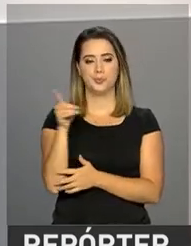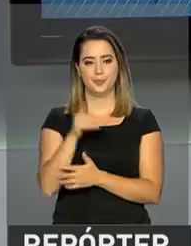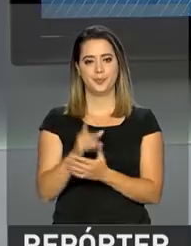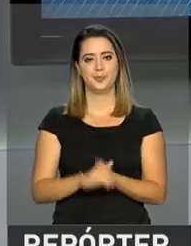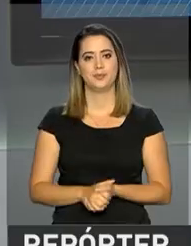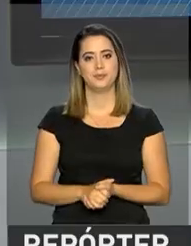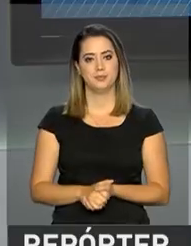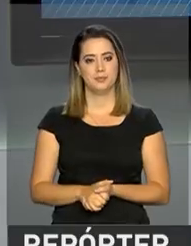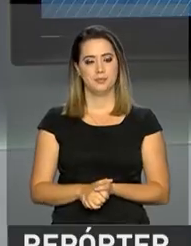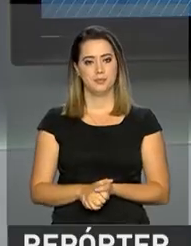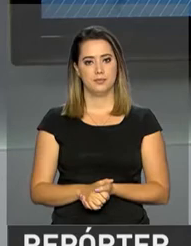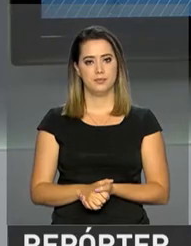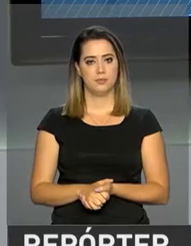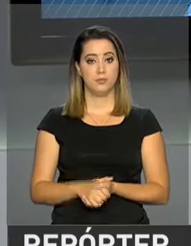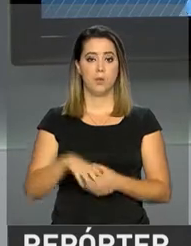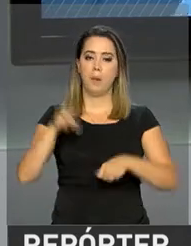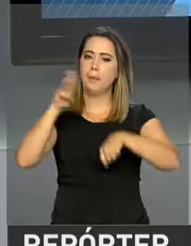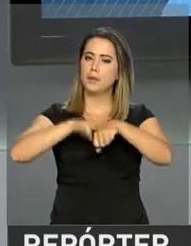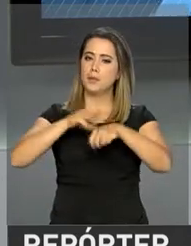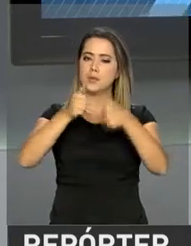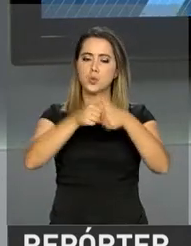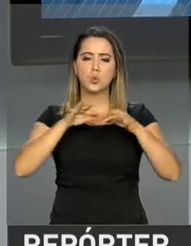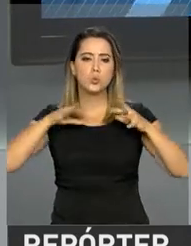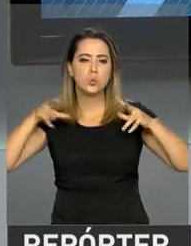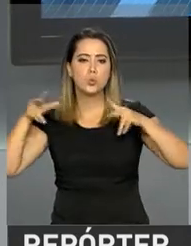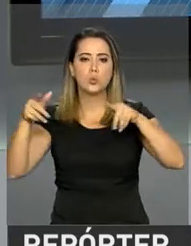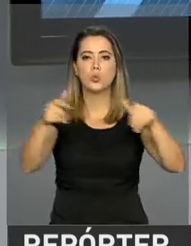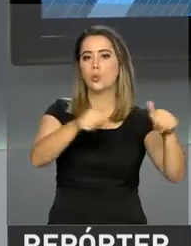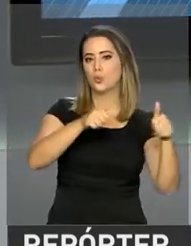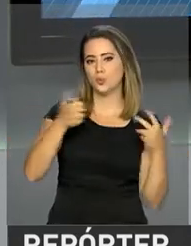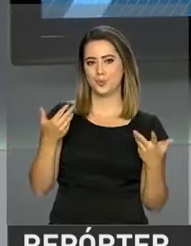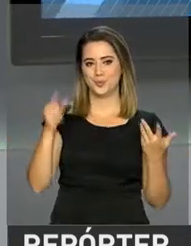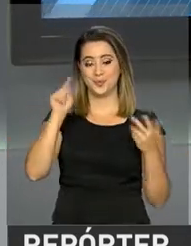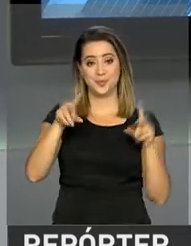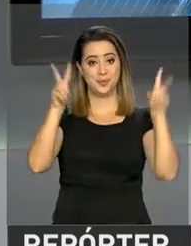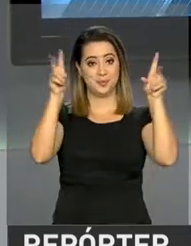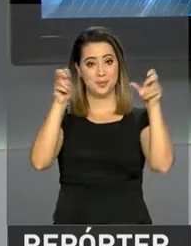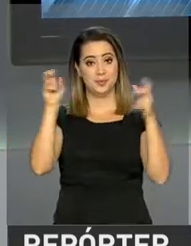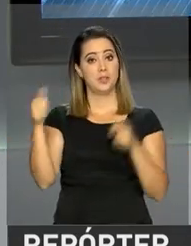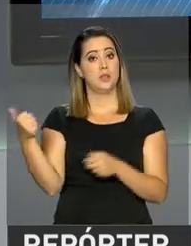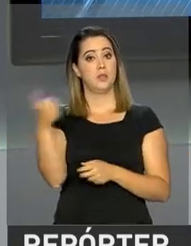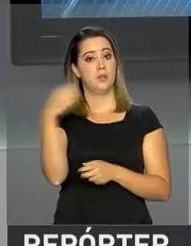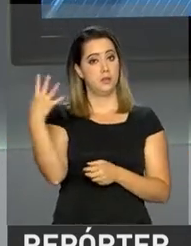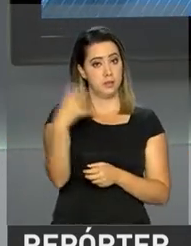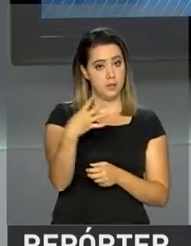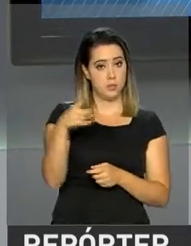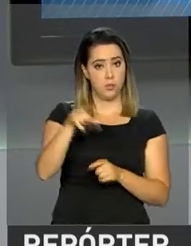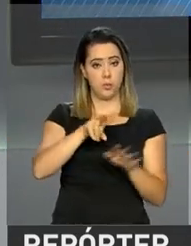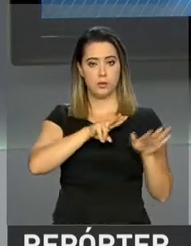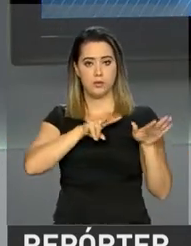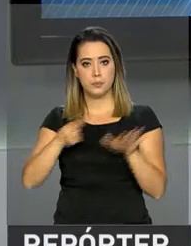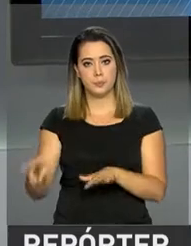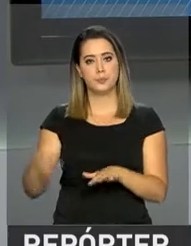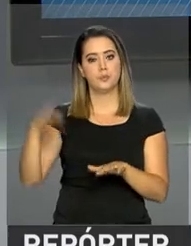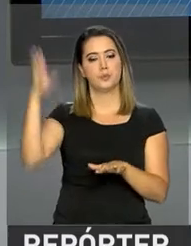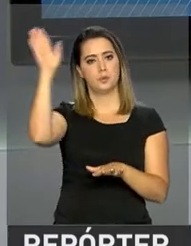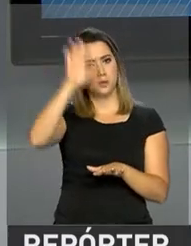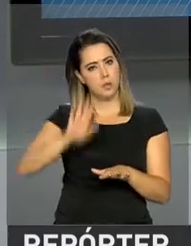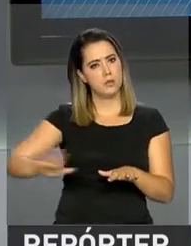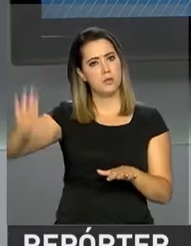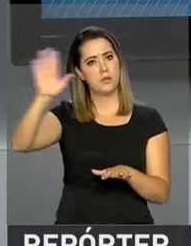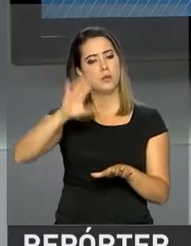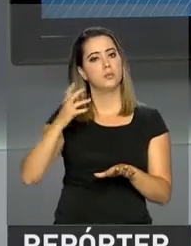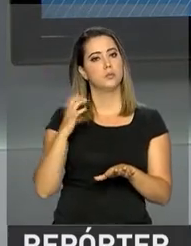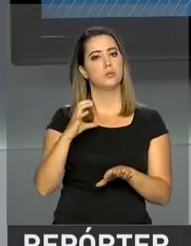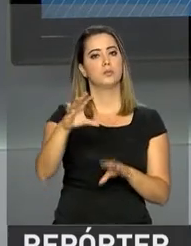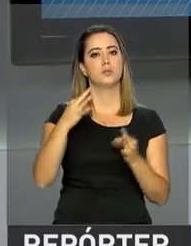US$ 3,473 bilhões. A matemática está em tudo. Esse é o tema da 14ª Semana Nacional da Ciência e Tecnologia, que